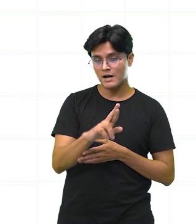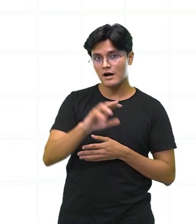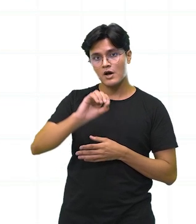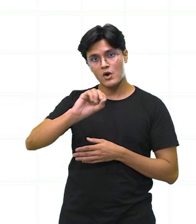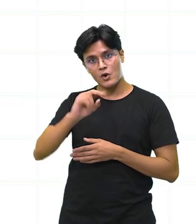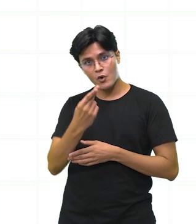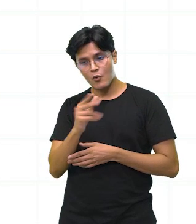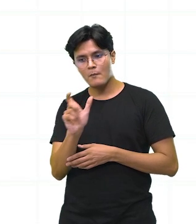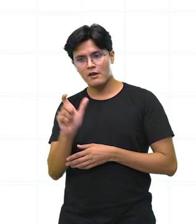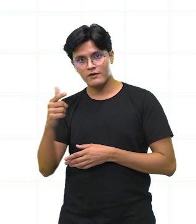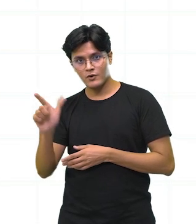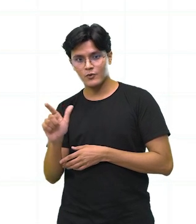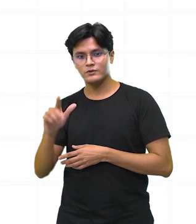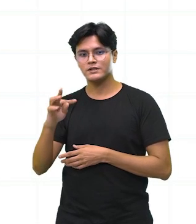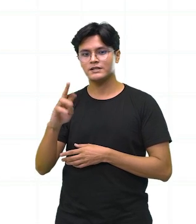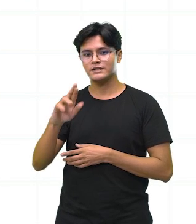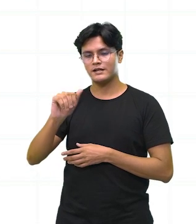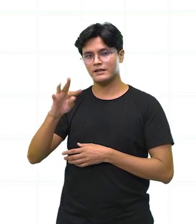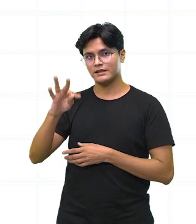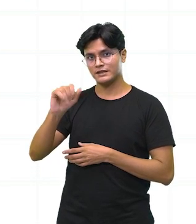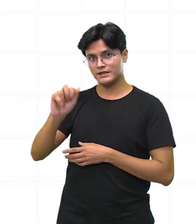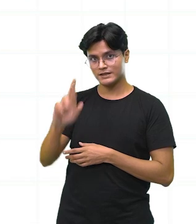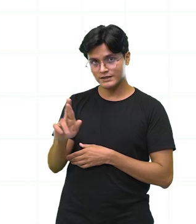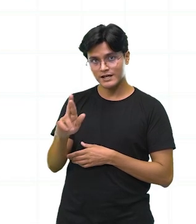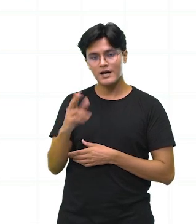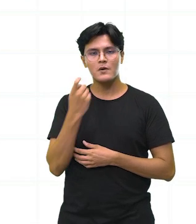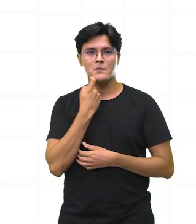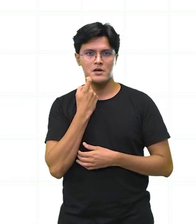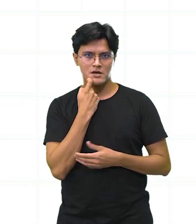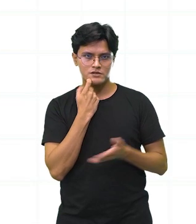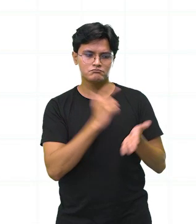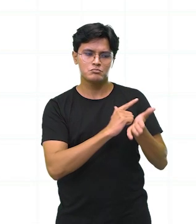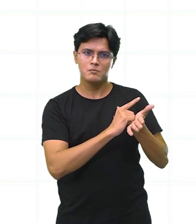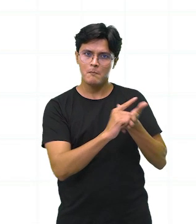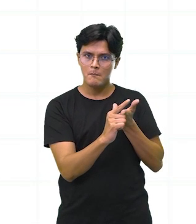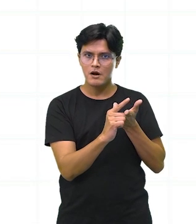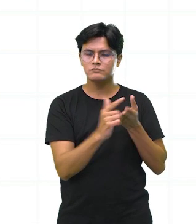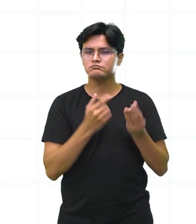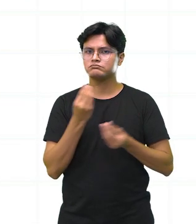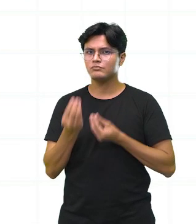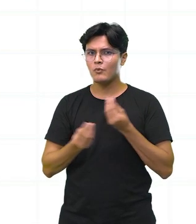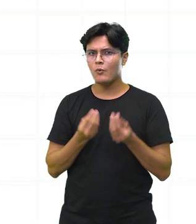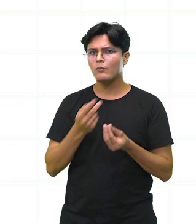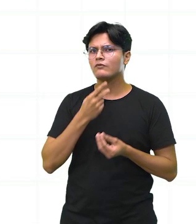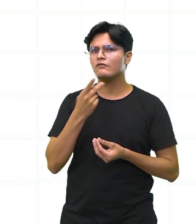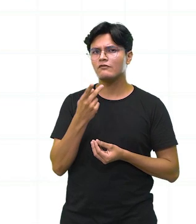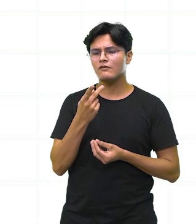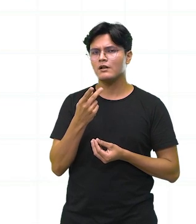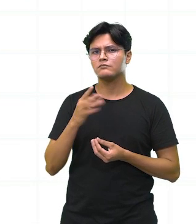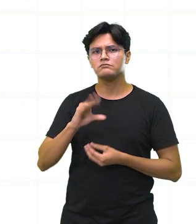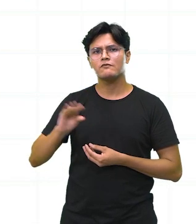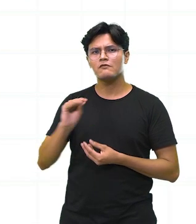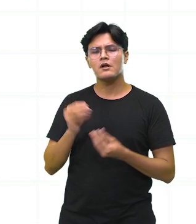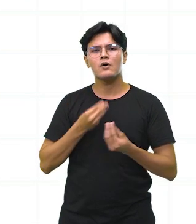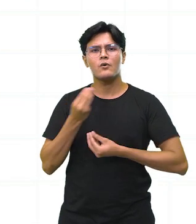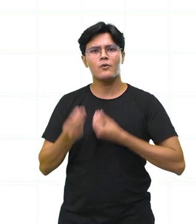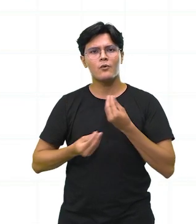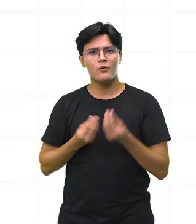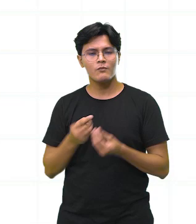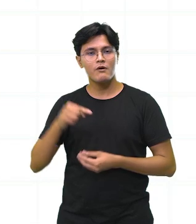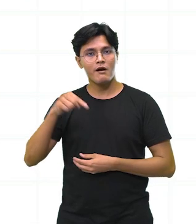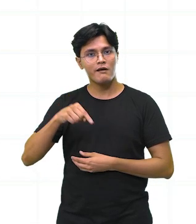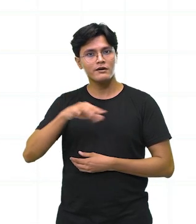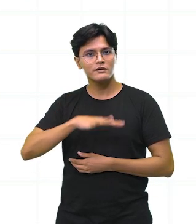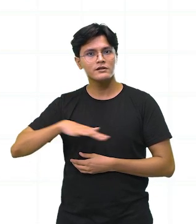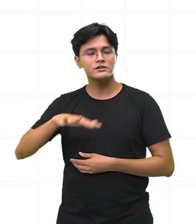tratar o peixe né vamos tratar um peixe né Tem gente que fala aí vai vai limpar o peixe aqui na nossa região não é muito comum a gente